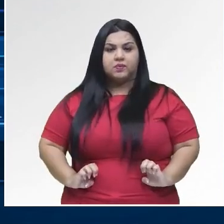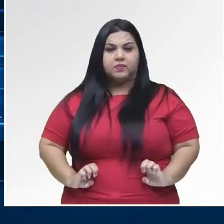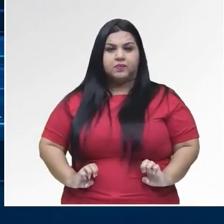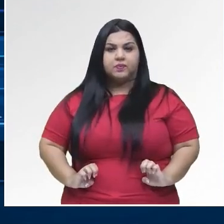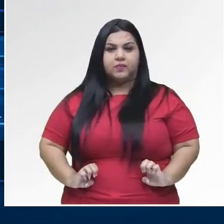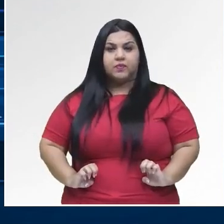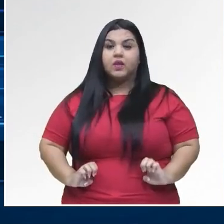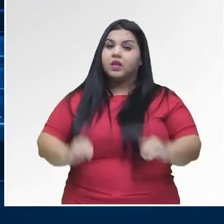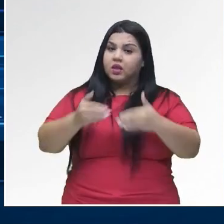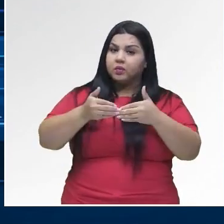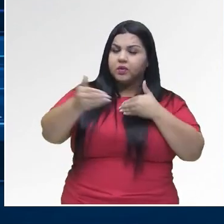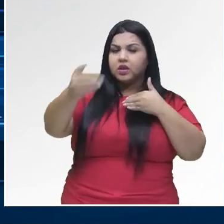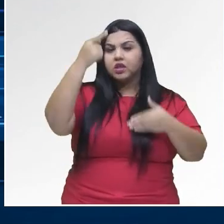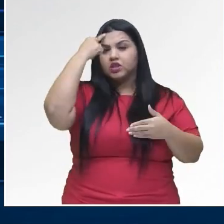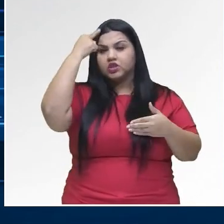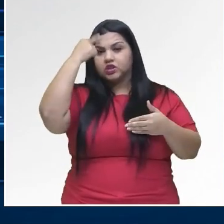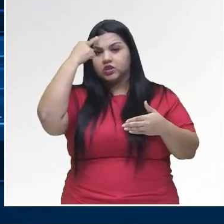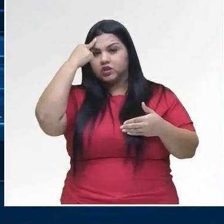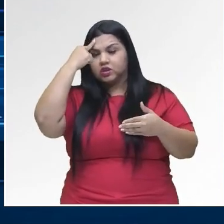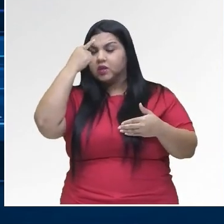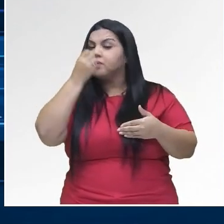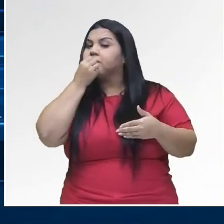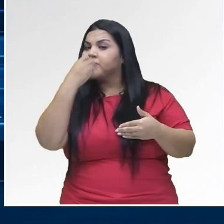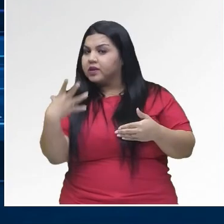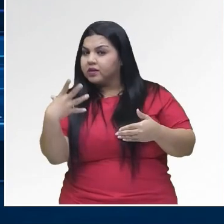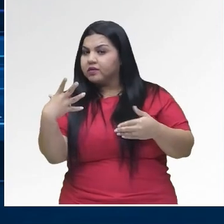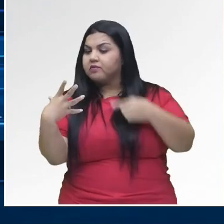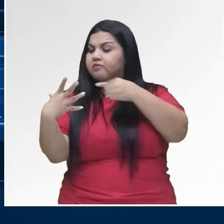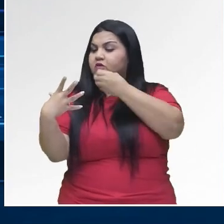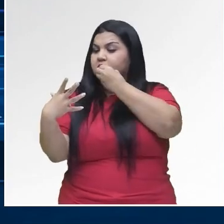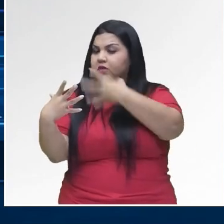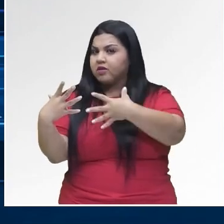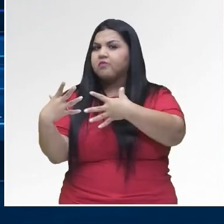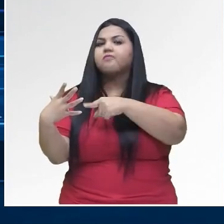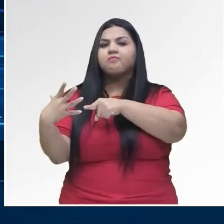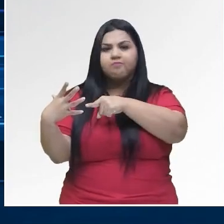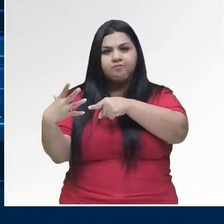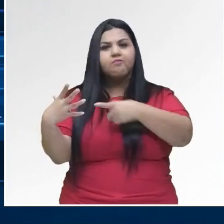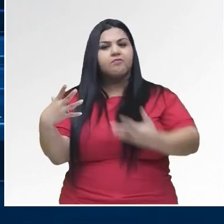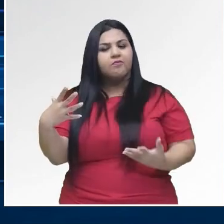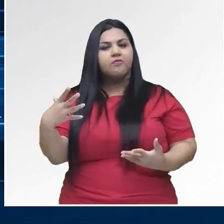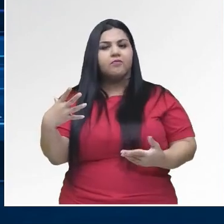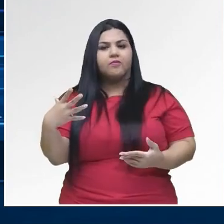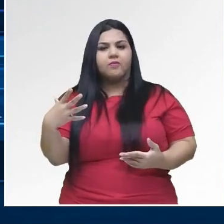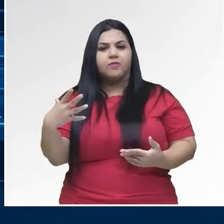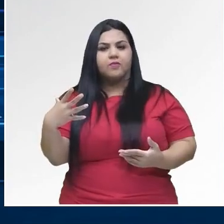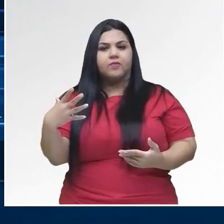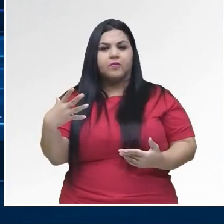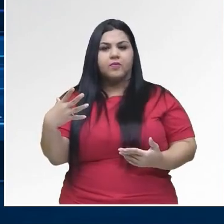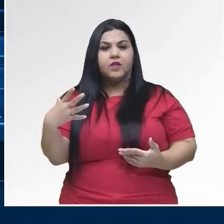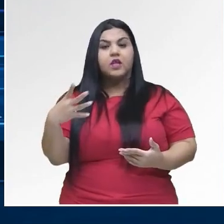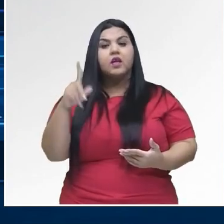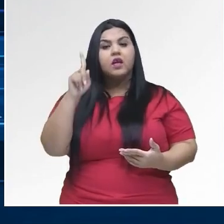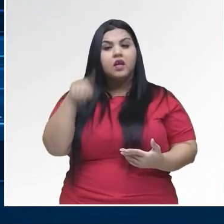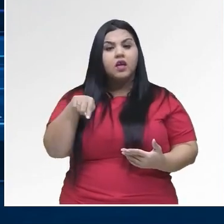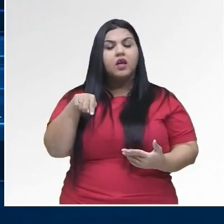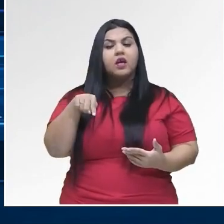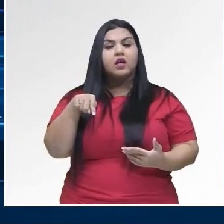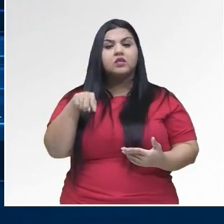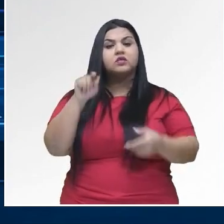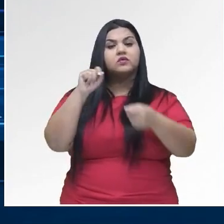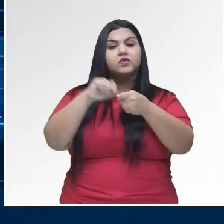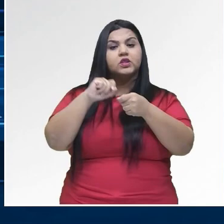A partir dessa ideia central, que é o bem, né, o bem, é que são